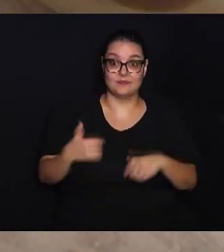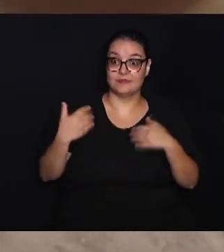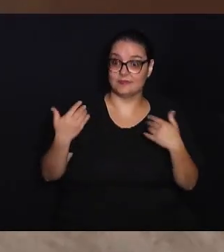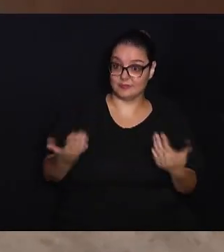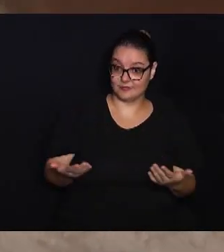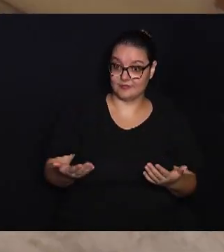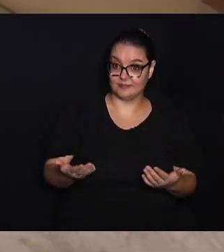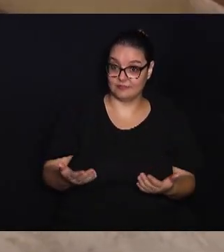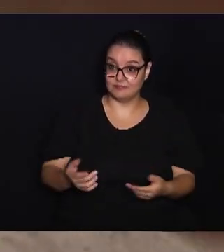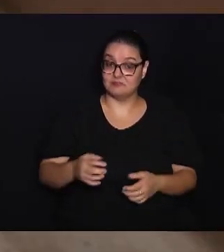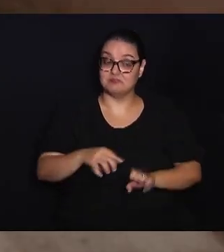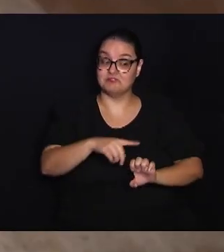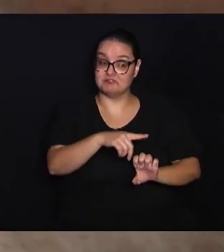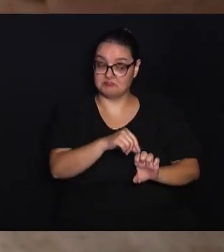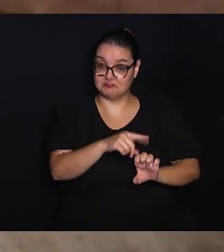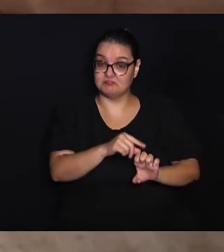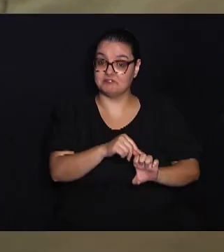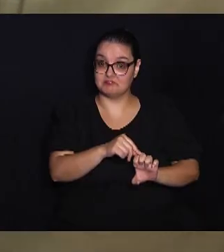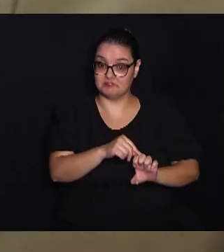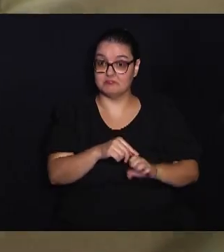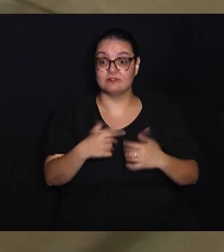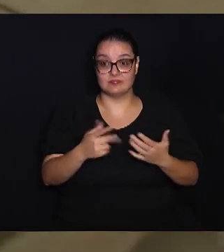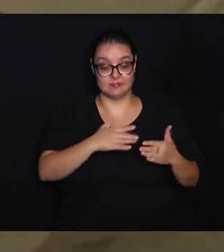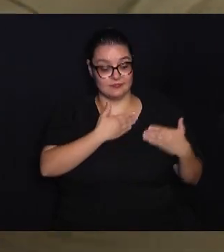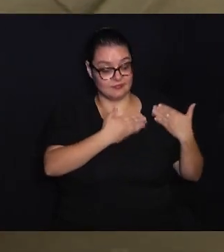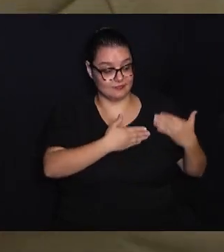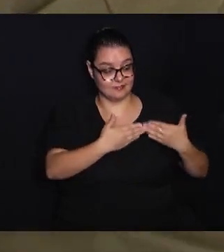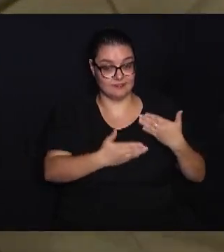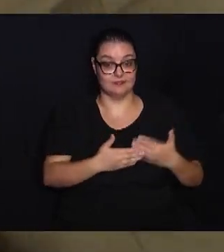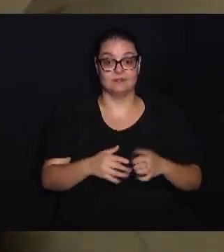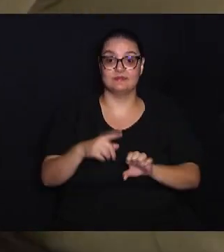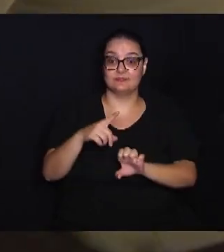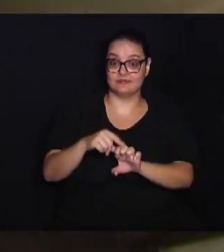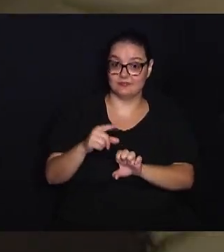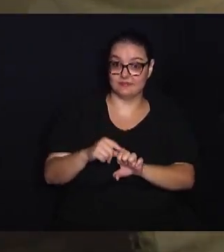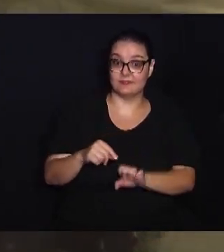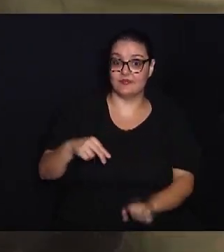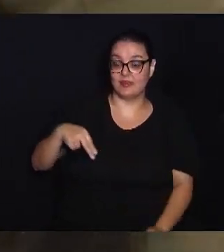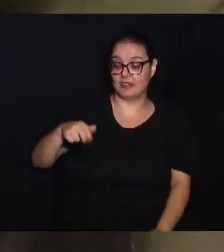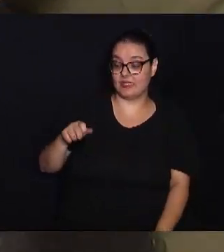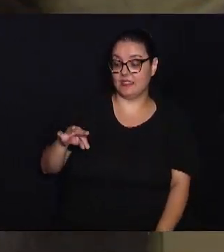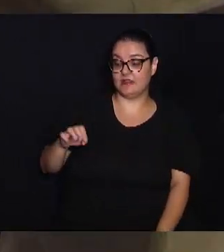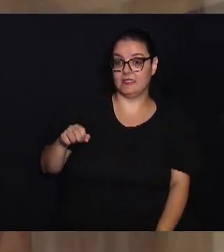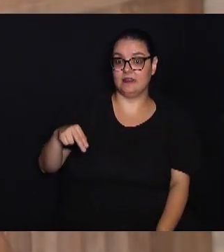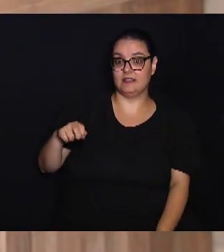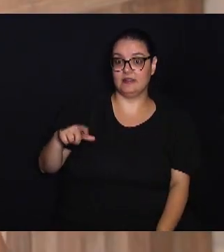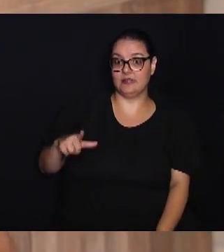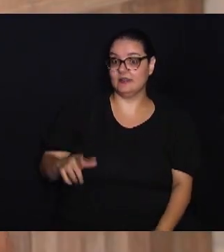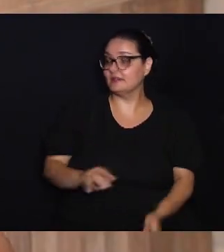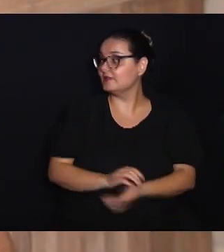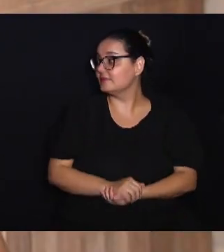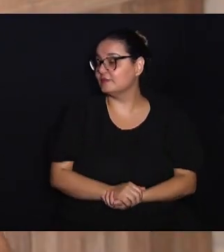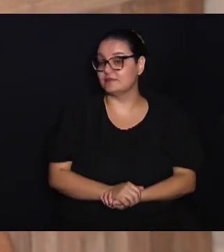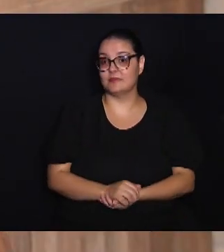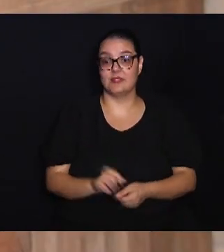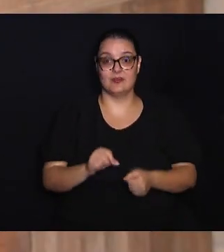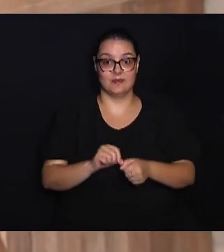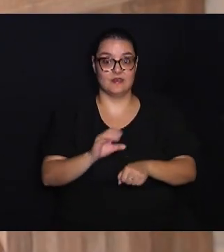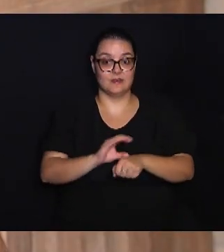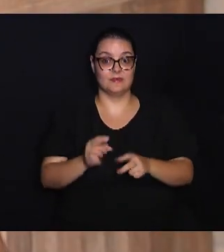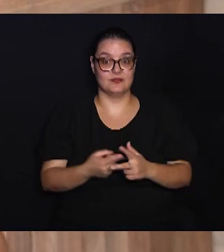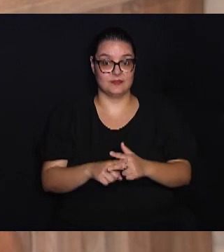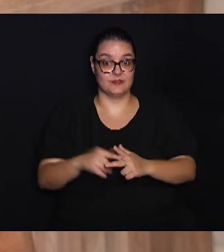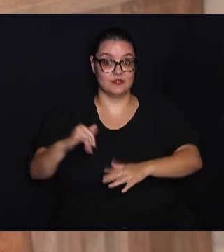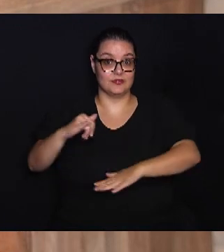acabou se tornando um negócio Essa é a trajetória empreendedora do Natanael eu era mecânico fazer um curso de